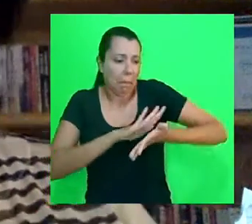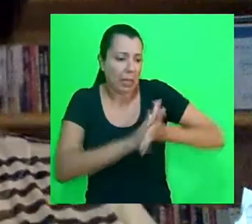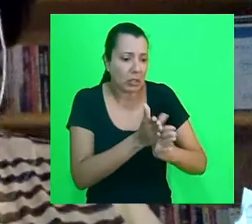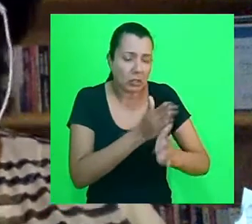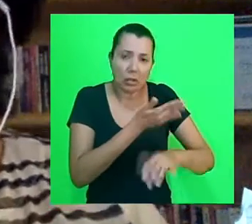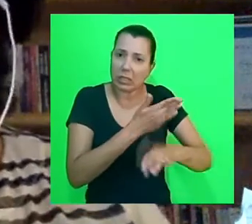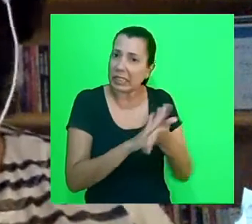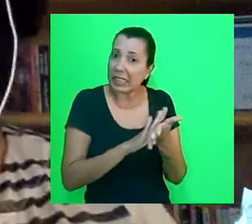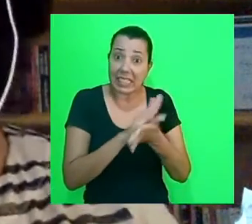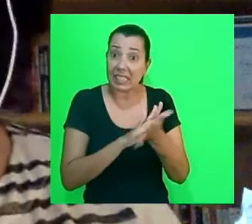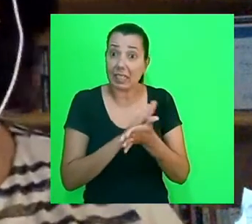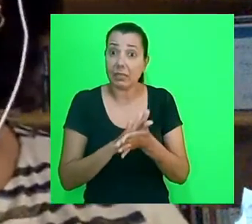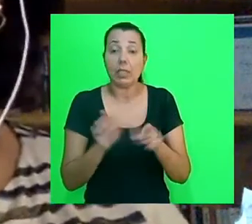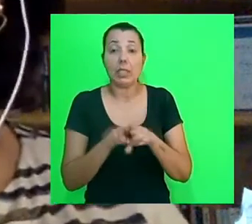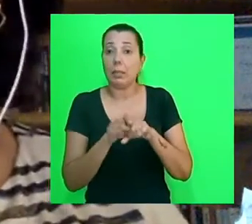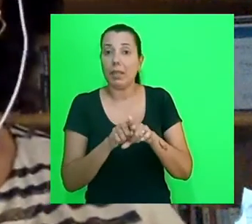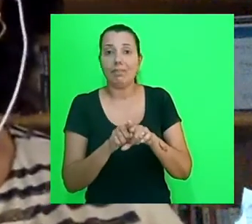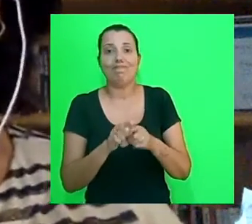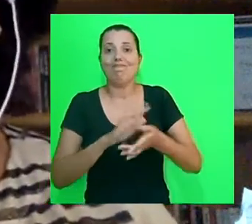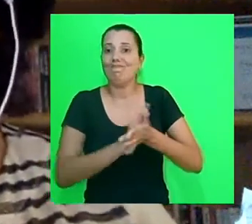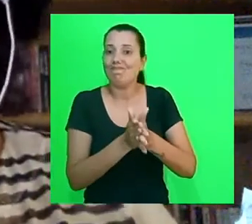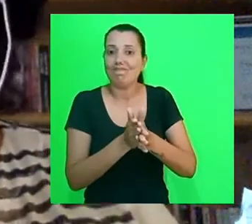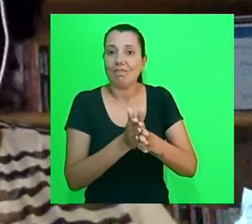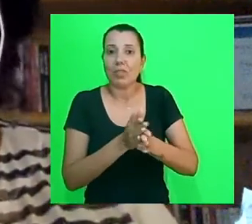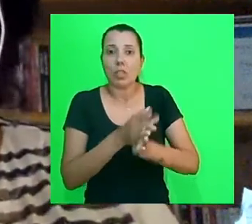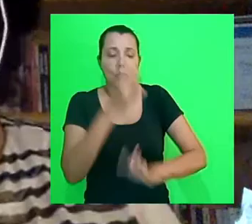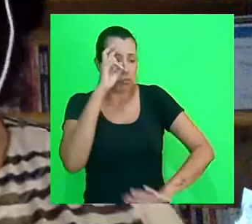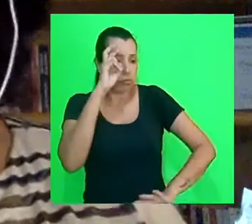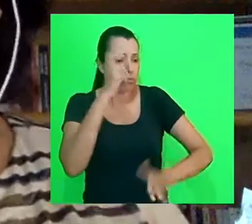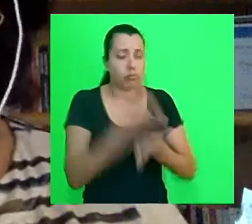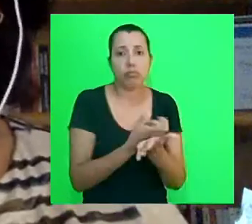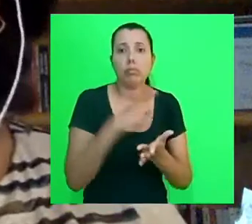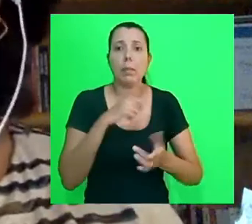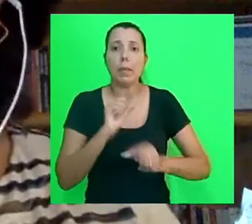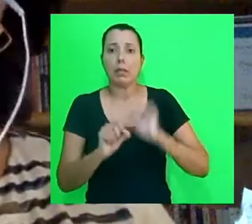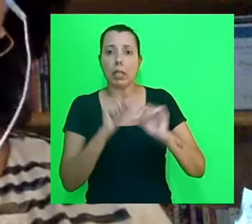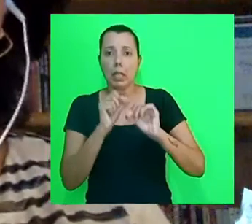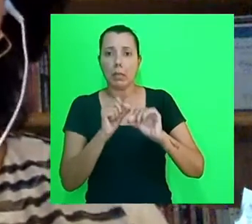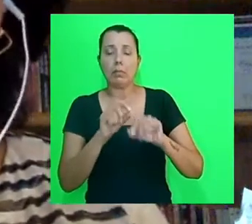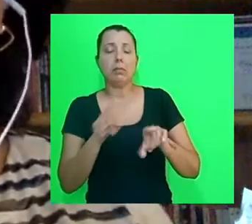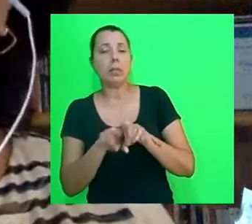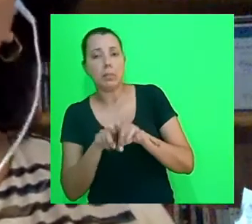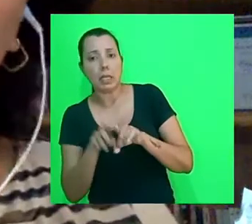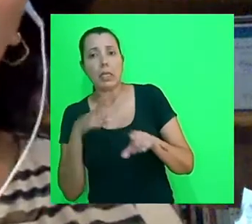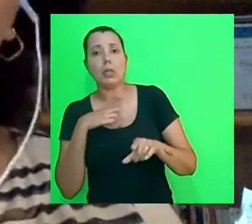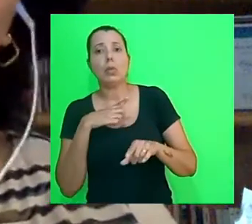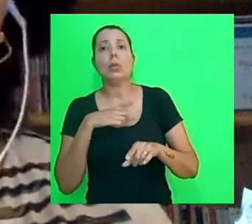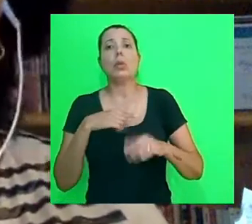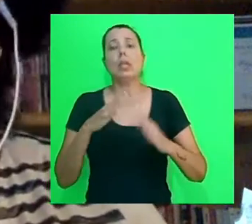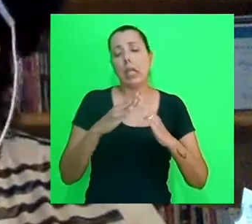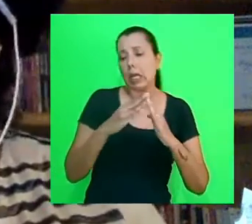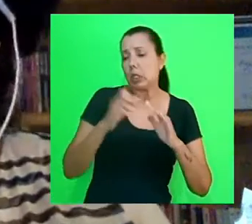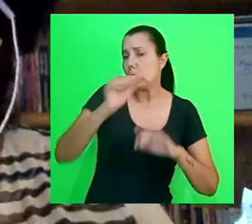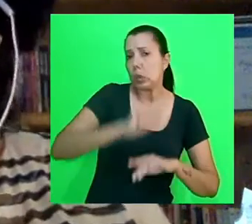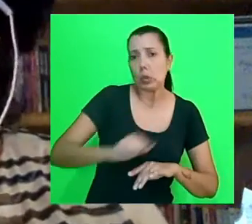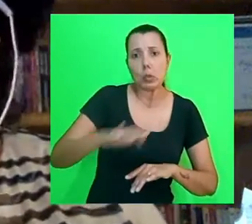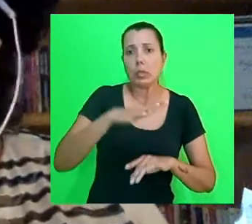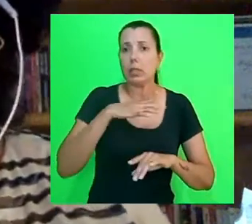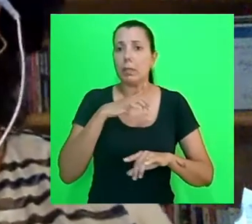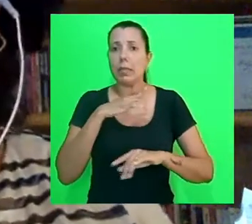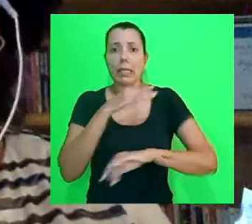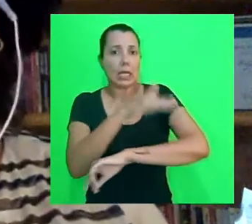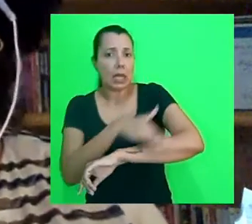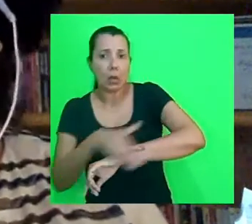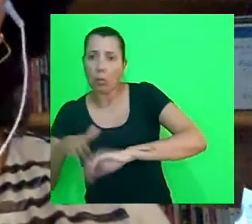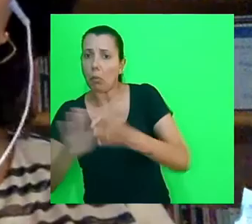E o esforço que foi feito foi muito nesse sentido. E eu fico com muita pena que a gente tenha interrompido esse processo, porque